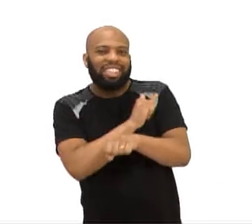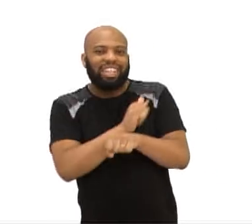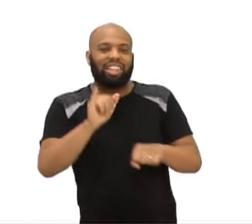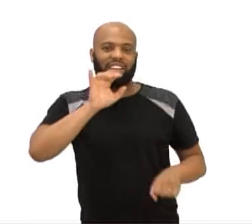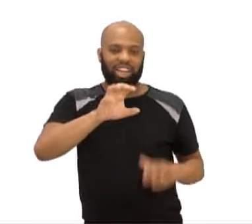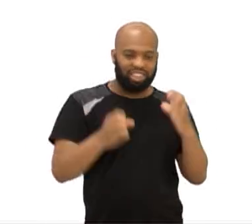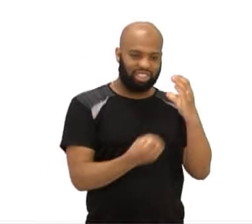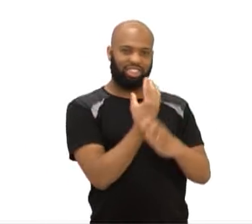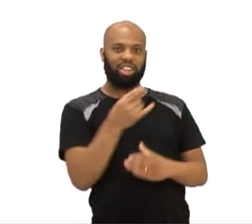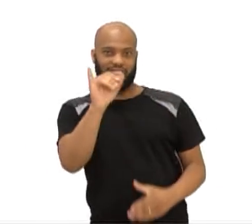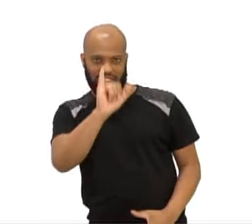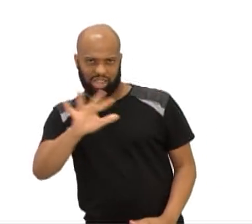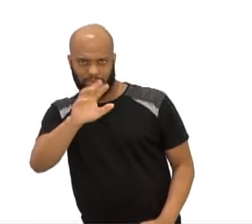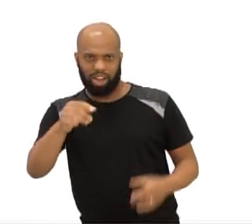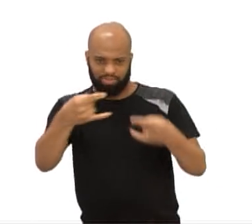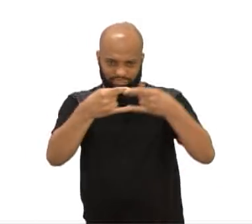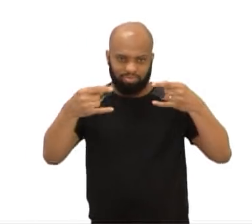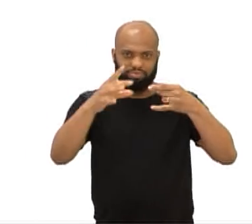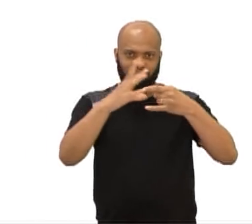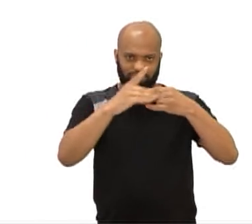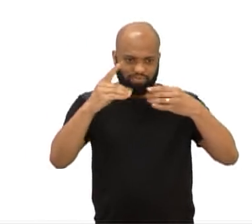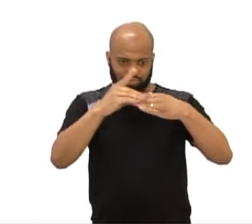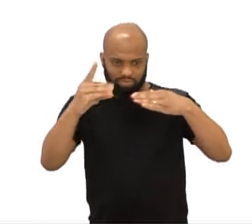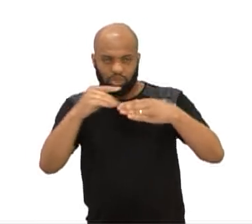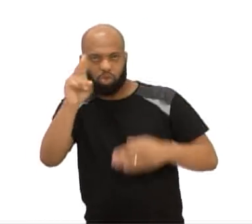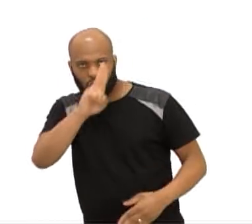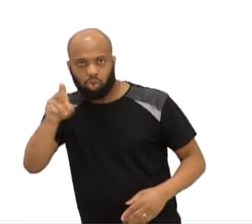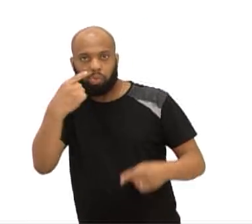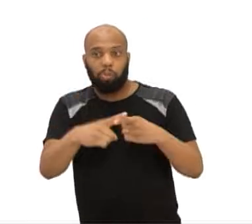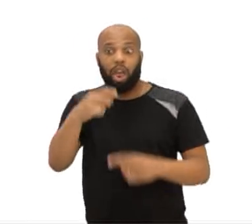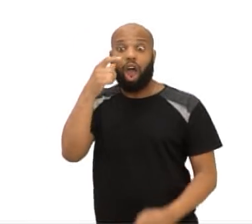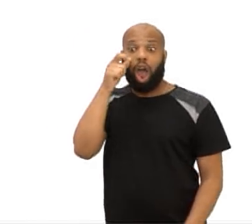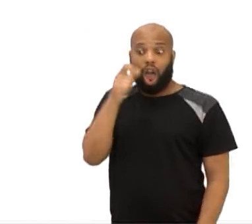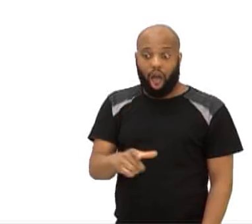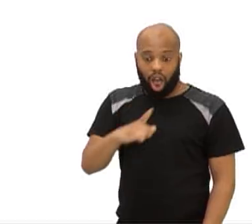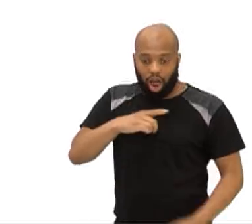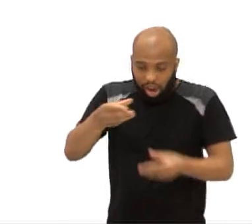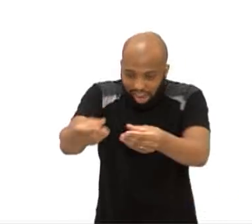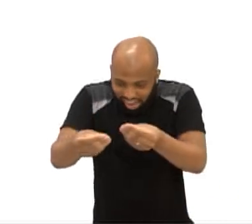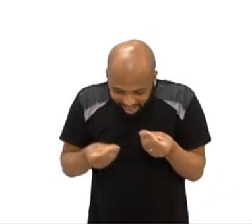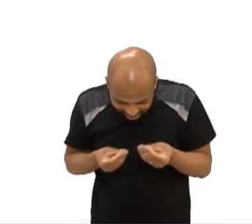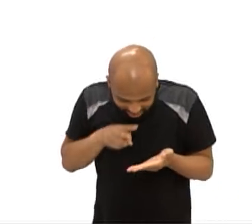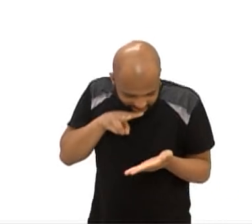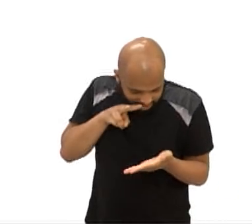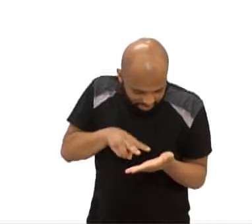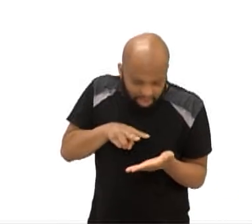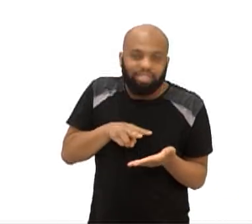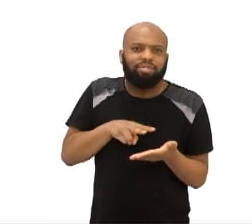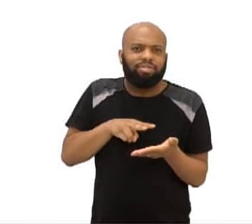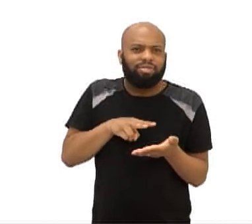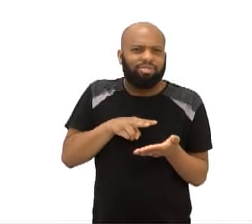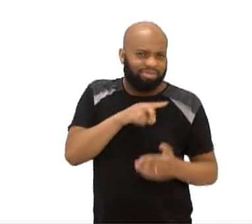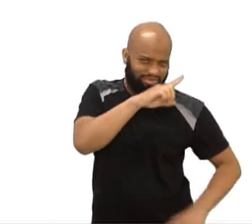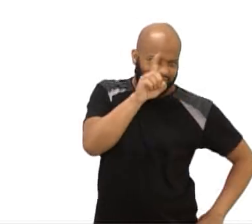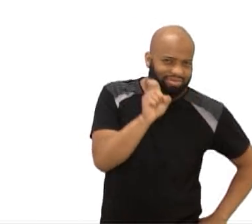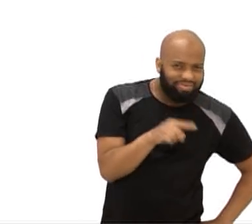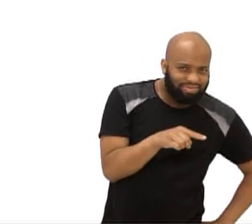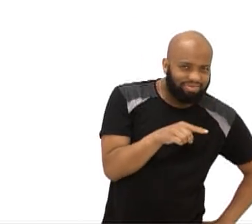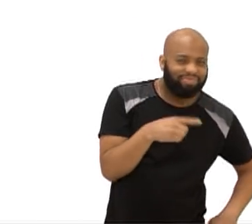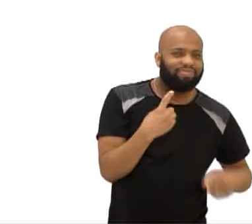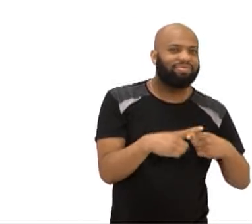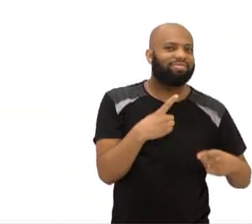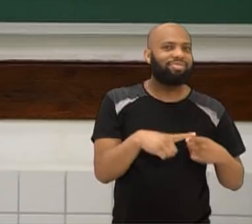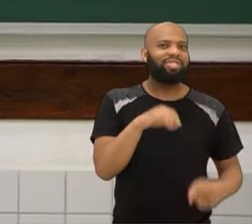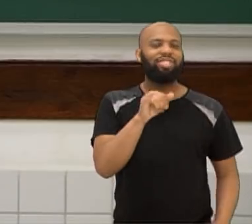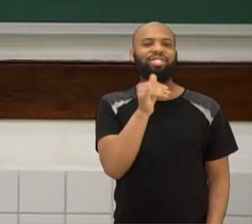estratégia, o emissor conseguiu despertar o interesse daquele que recebeu o panfleto. Será que se não